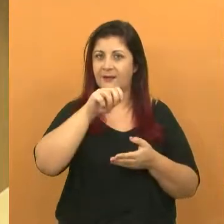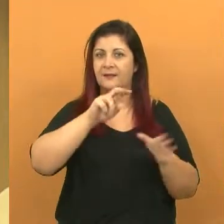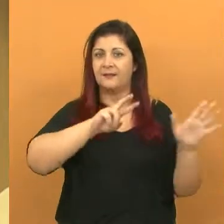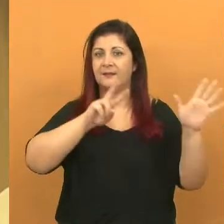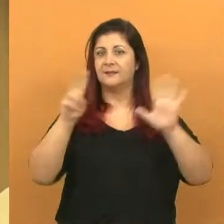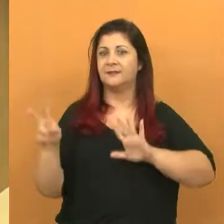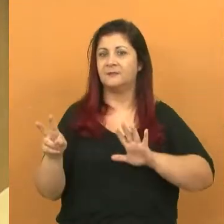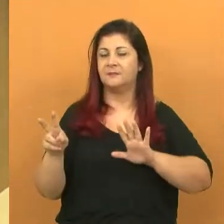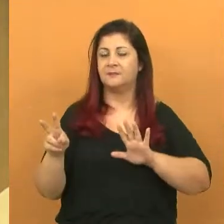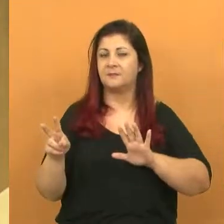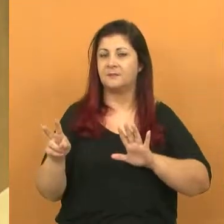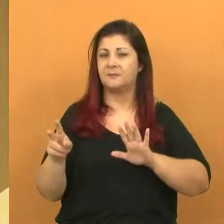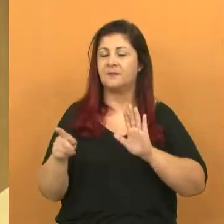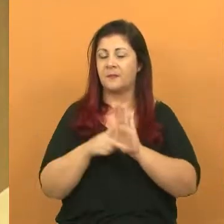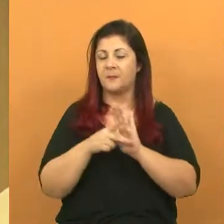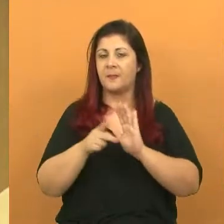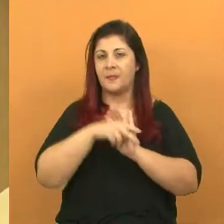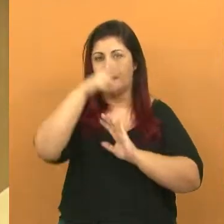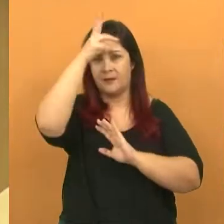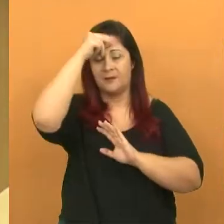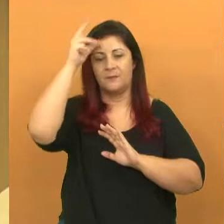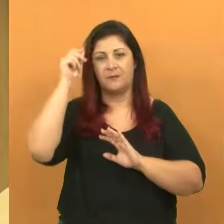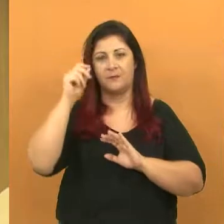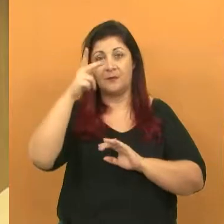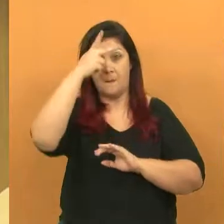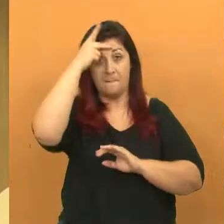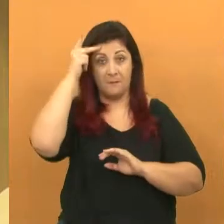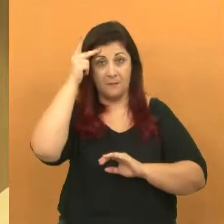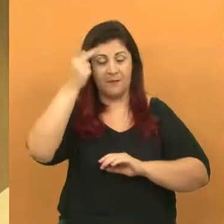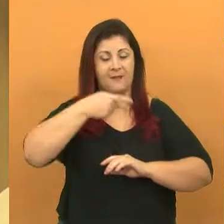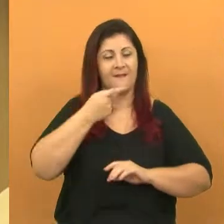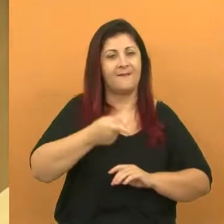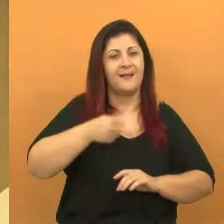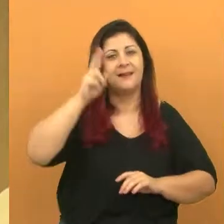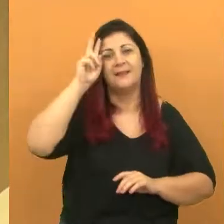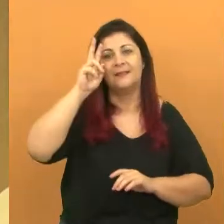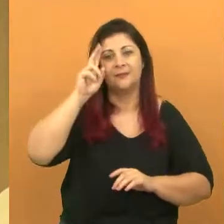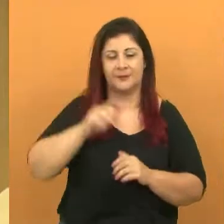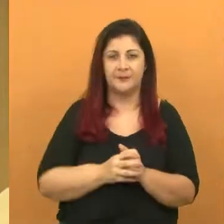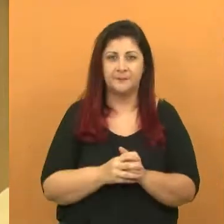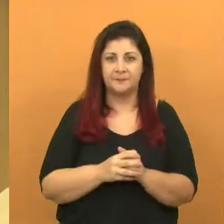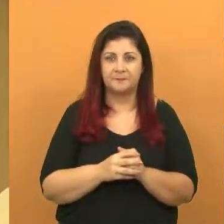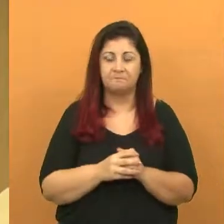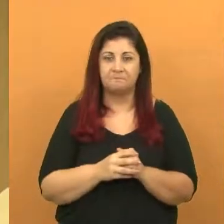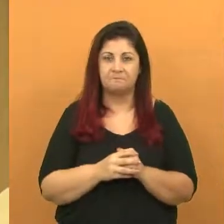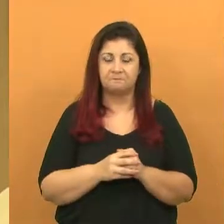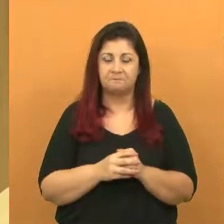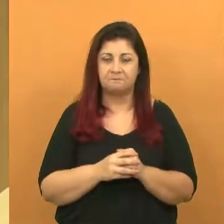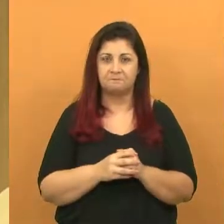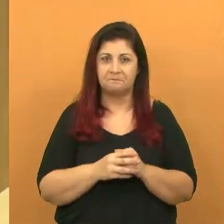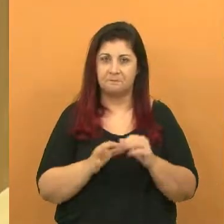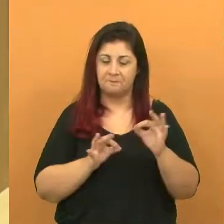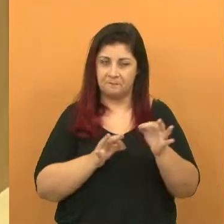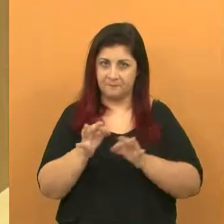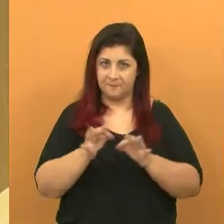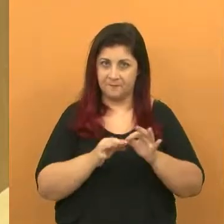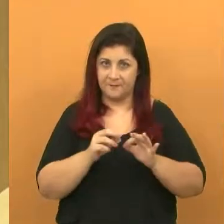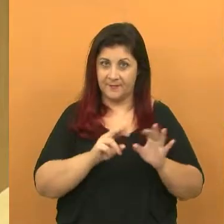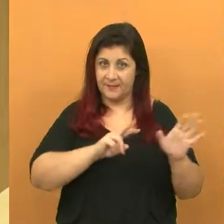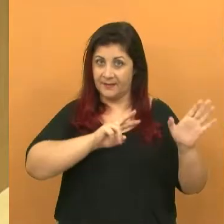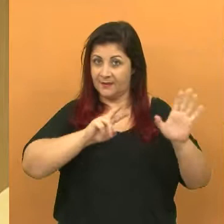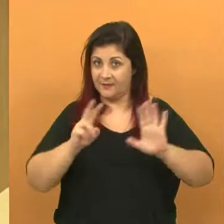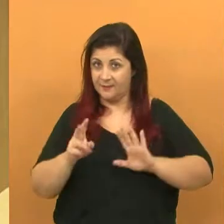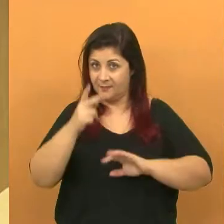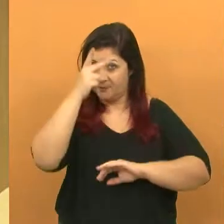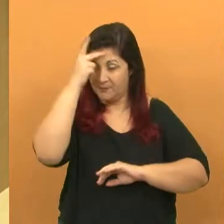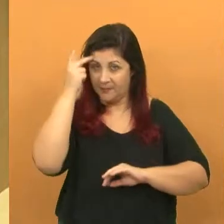Municipal do Contador de História. E o projeto, eu vou ler. O projeto institui a Semana Municipal dos